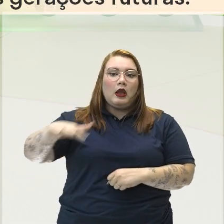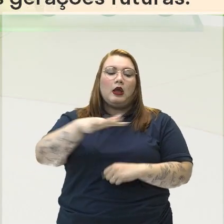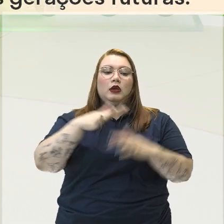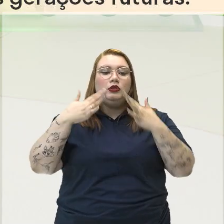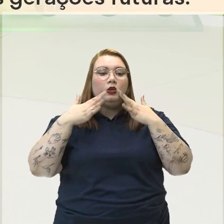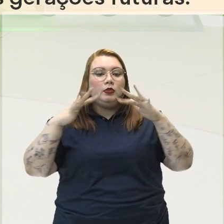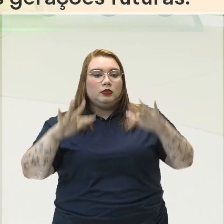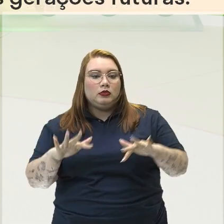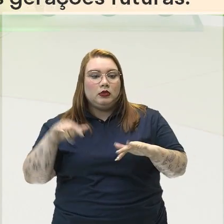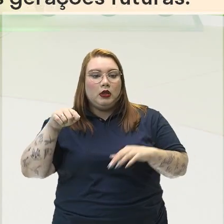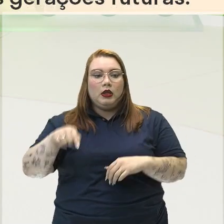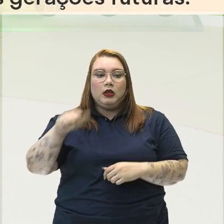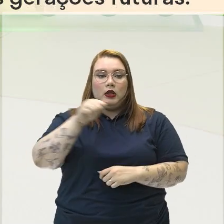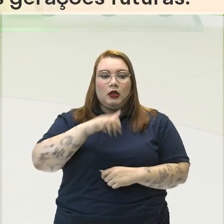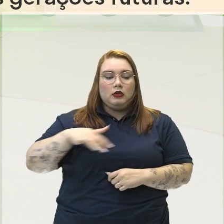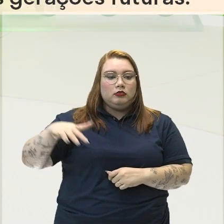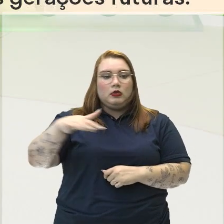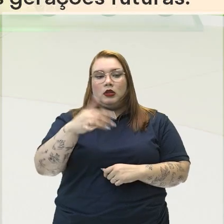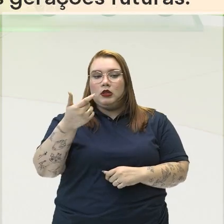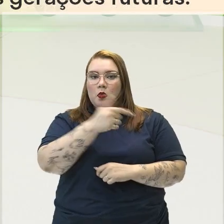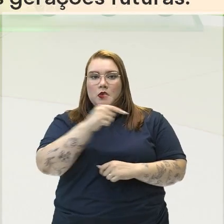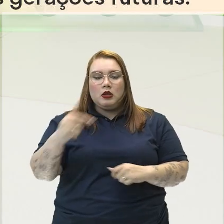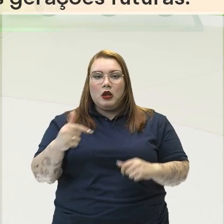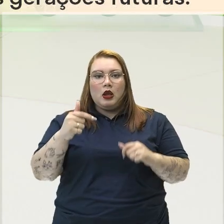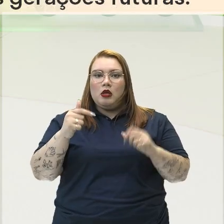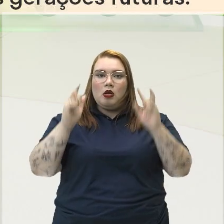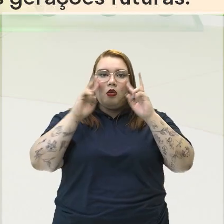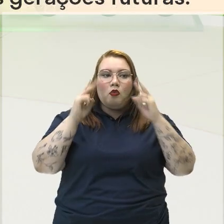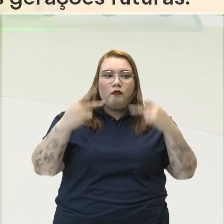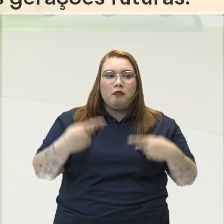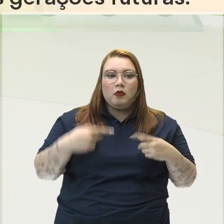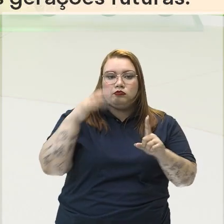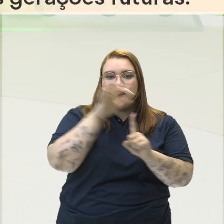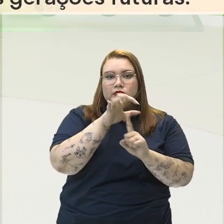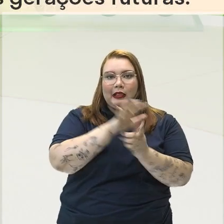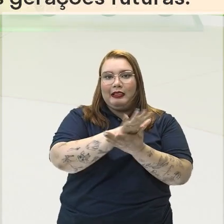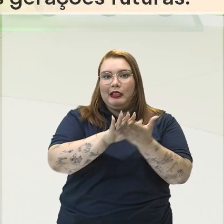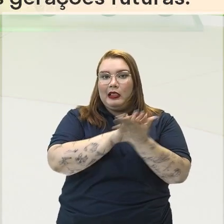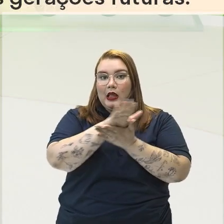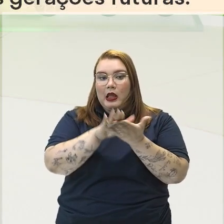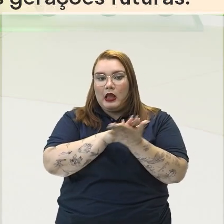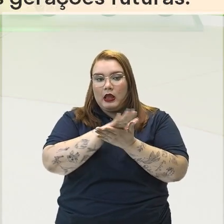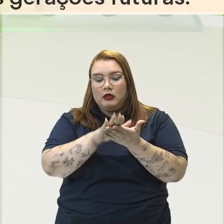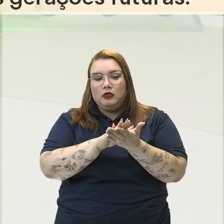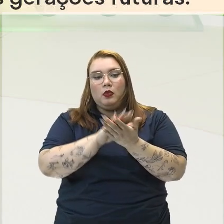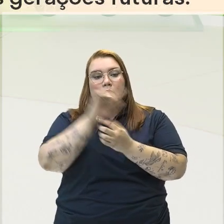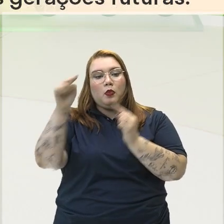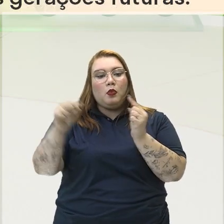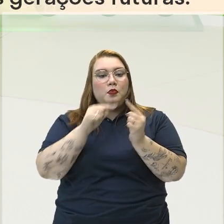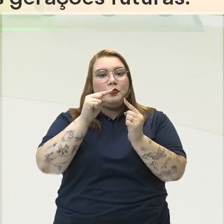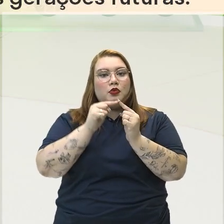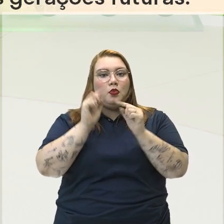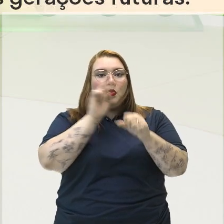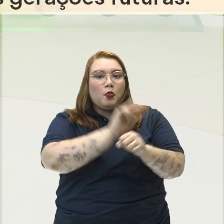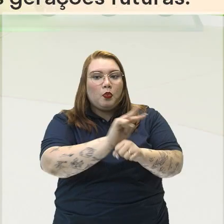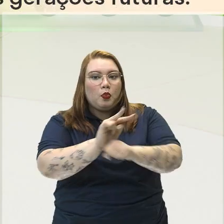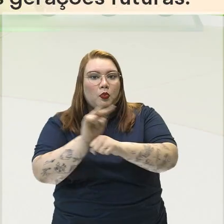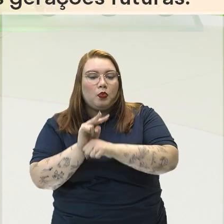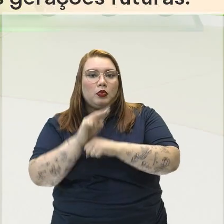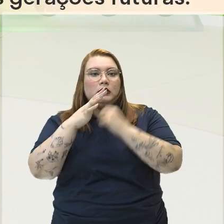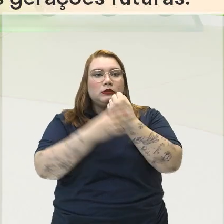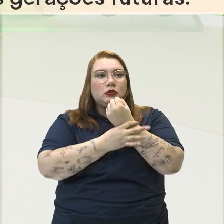E nessa área não tem interferência humana significativa, com o objetivo de manter ali